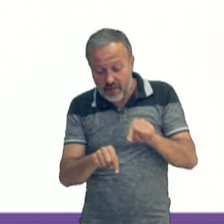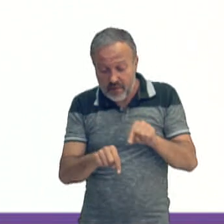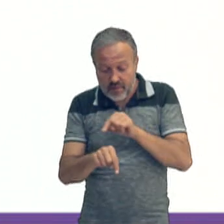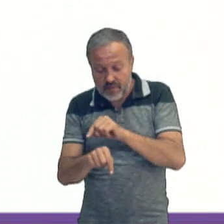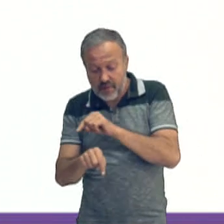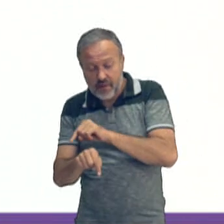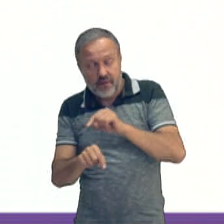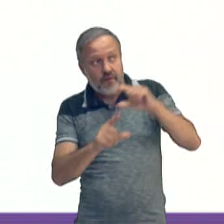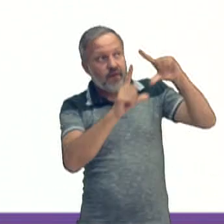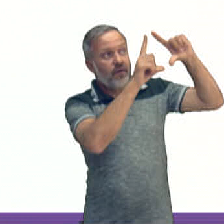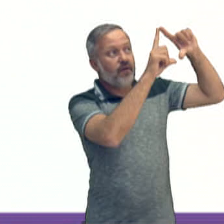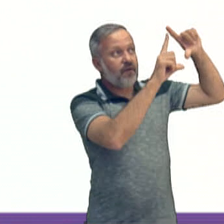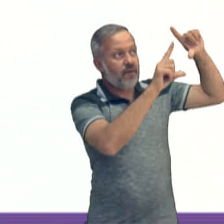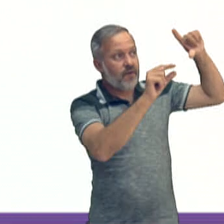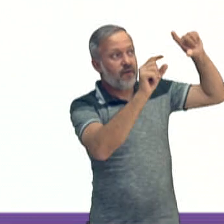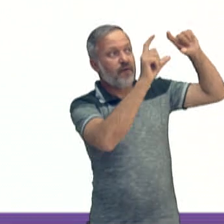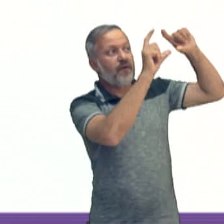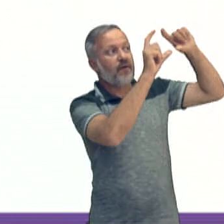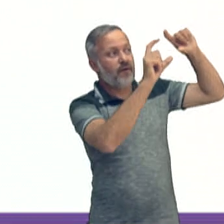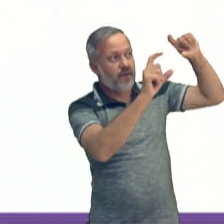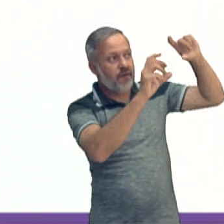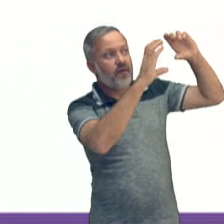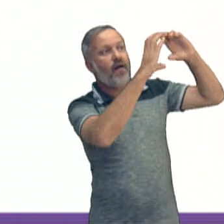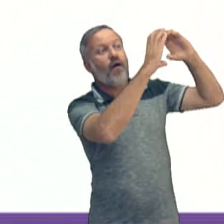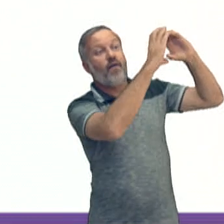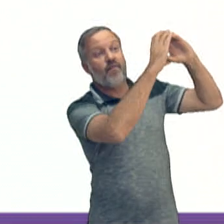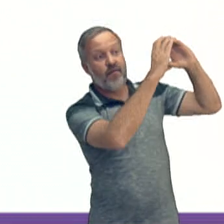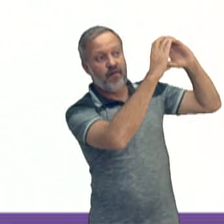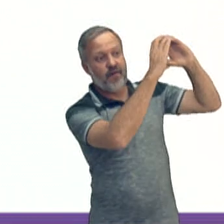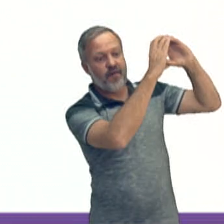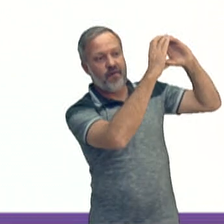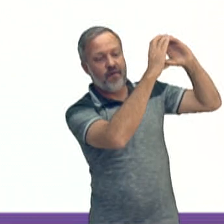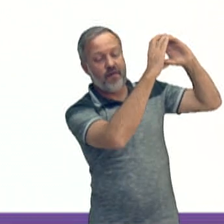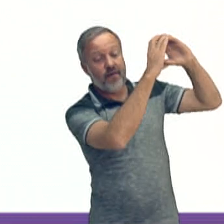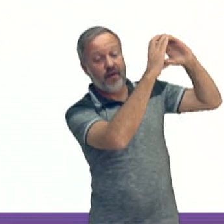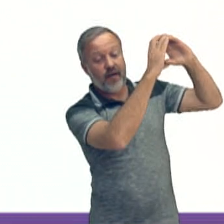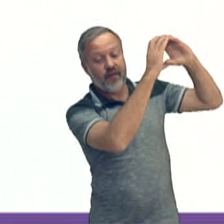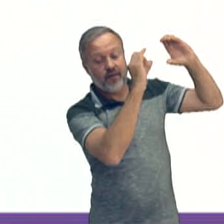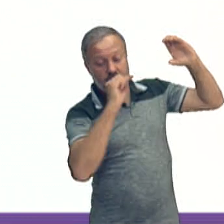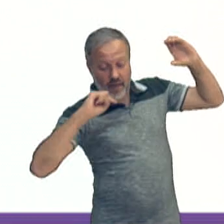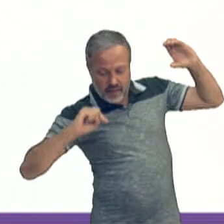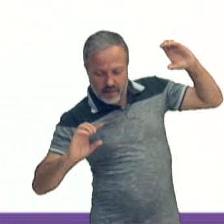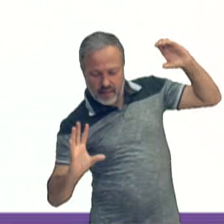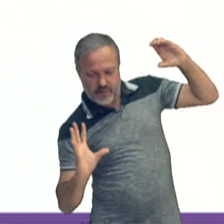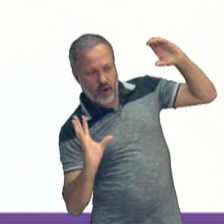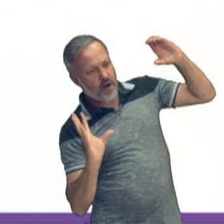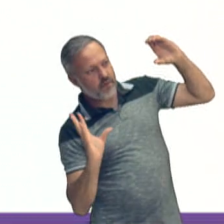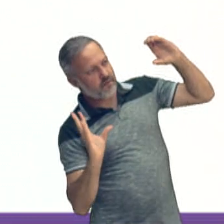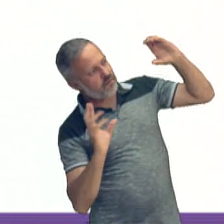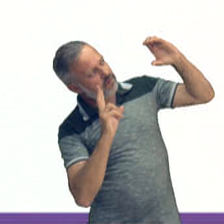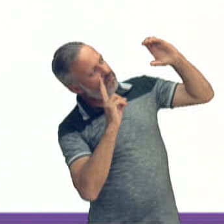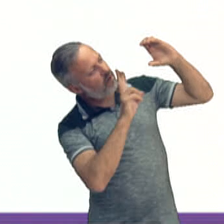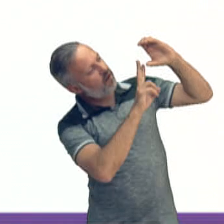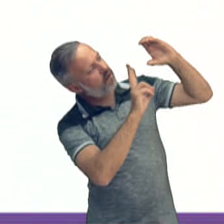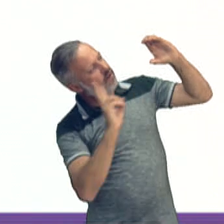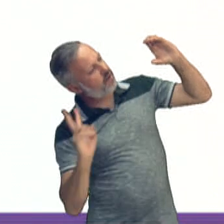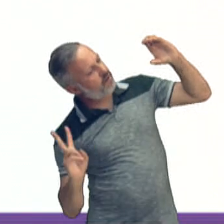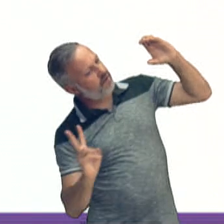lua. Minguante, crescente, nova, cheia. Então, é um